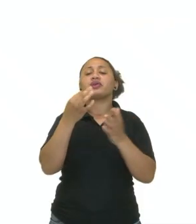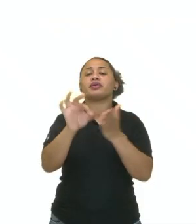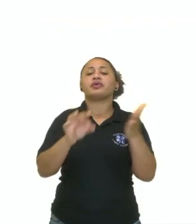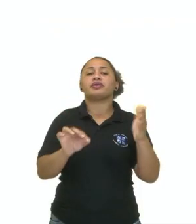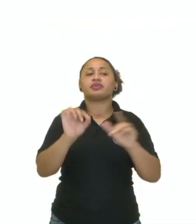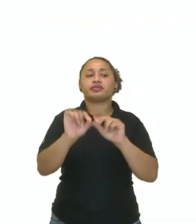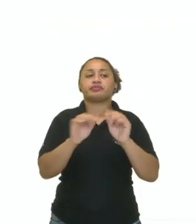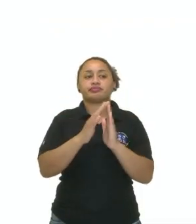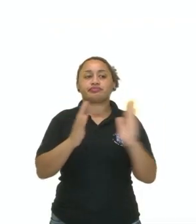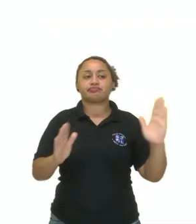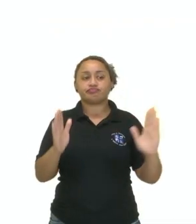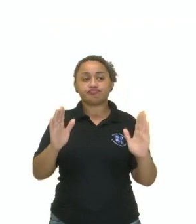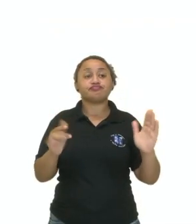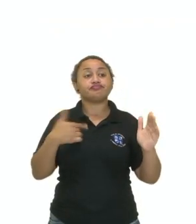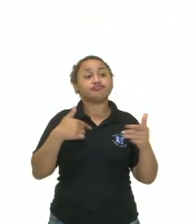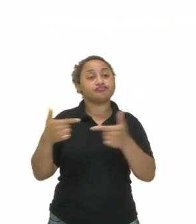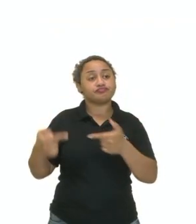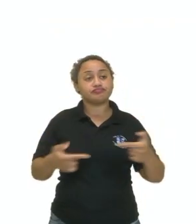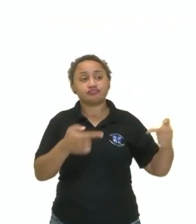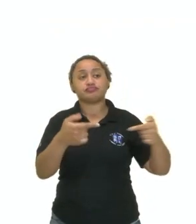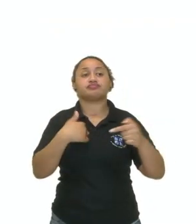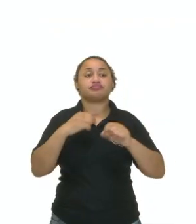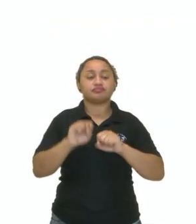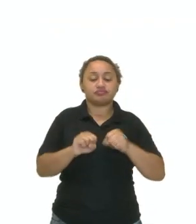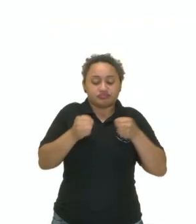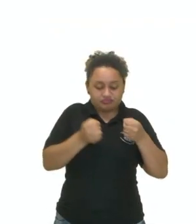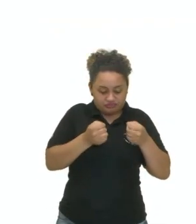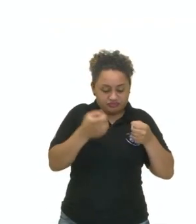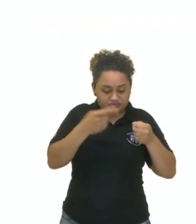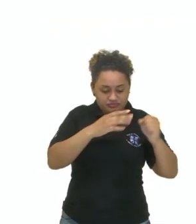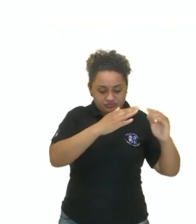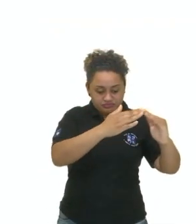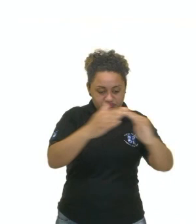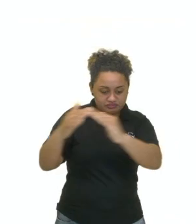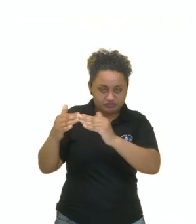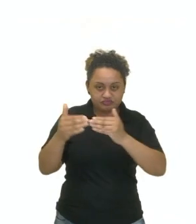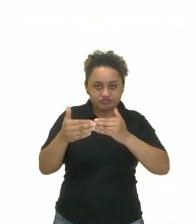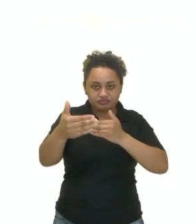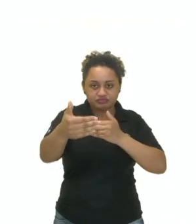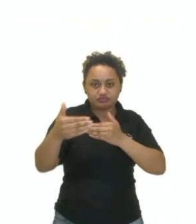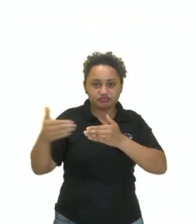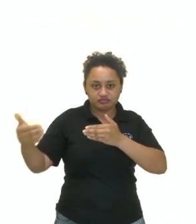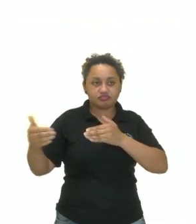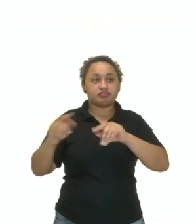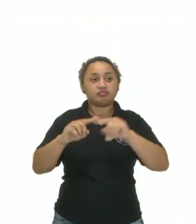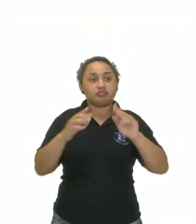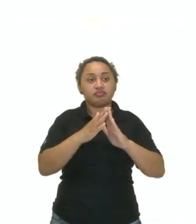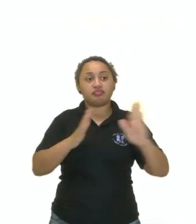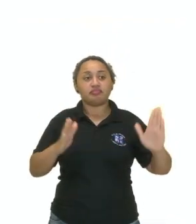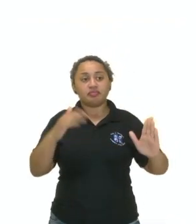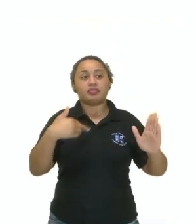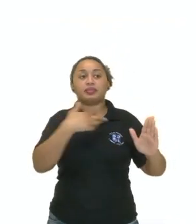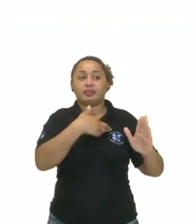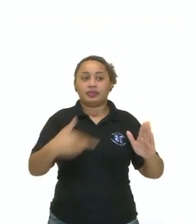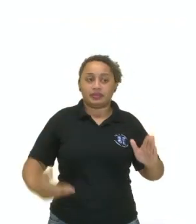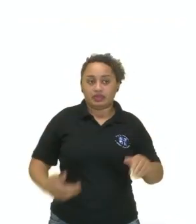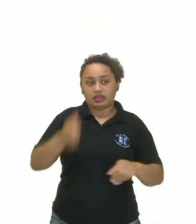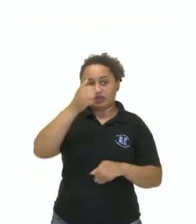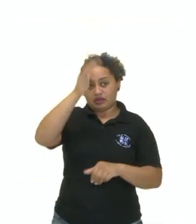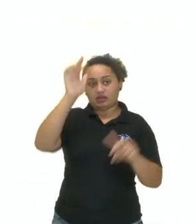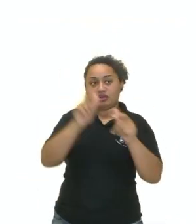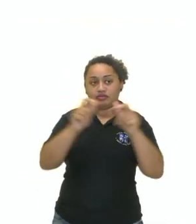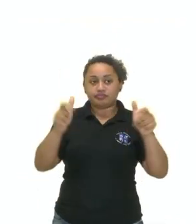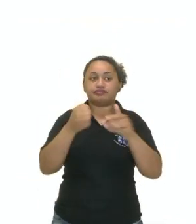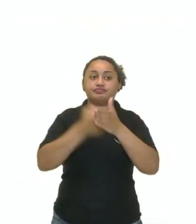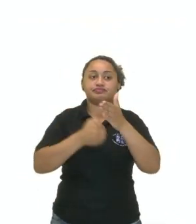período monárquico, os romanos guerrearam para se defender de seus vizinhos. Mas, durante a República Romana, com o aumento das lutas sociais e